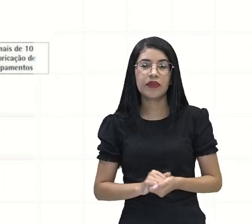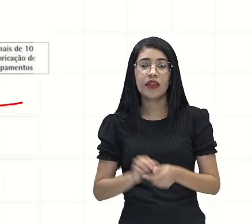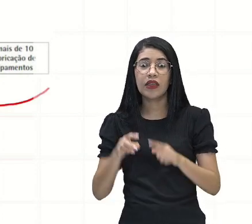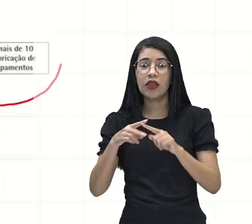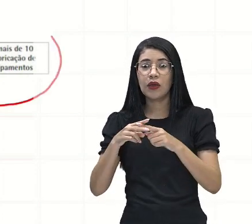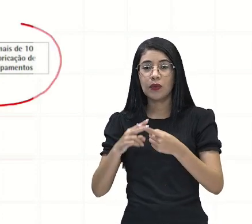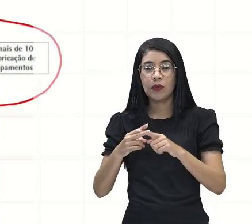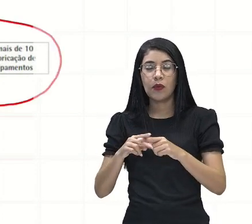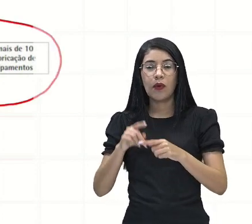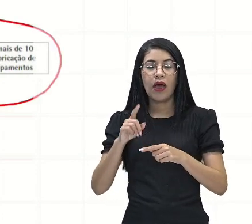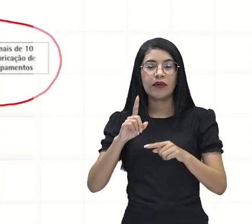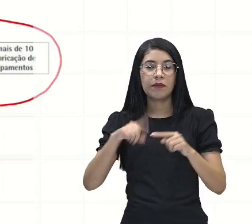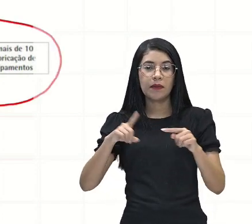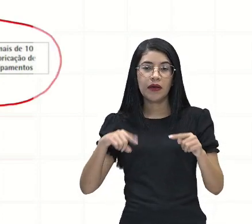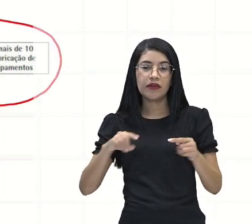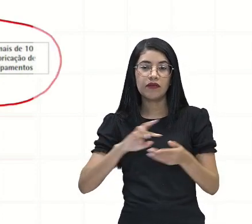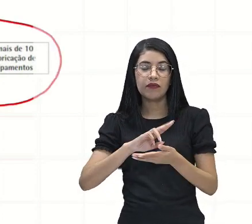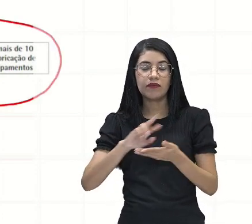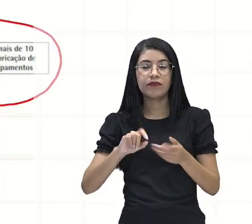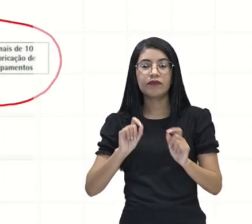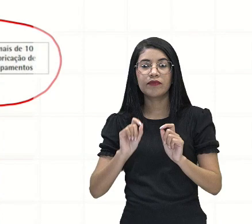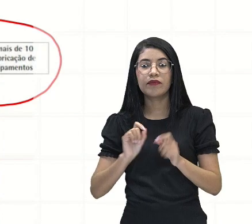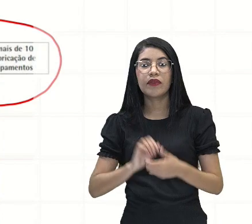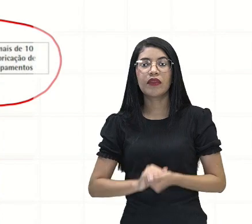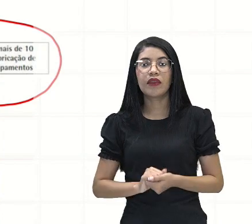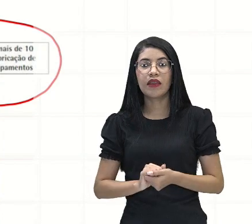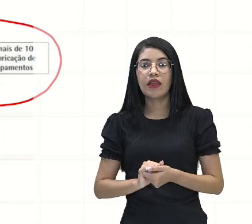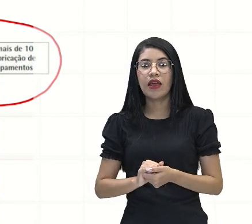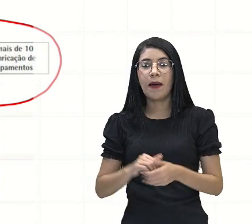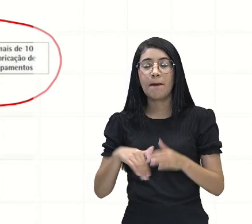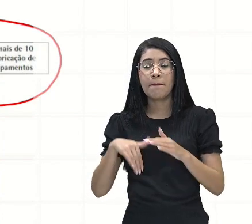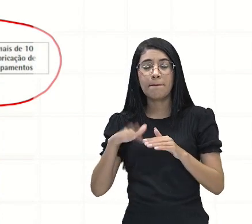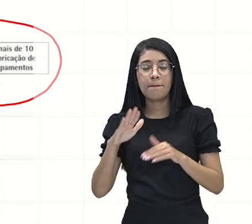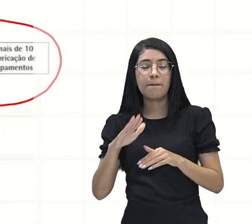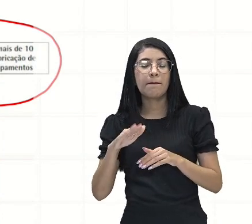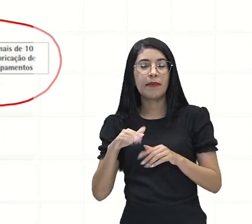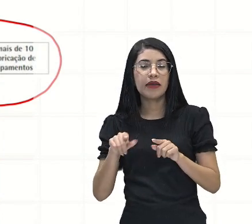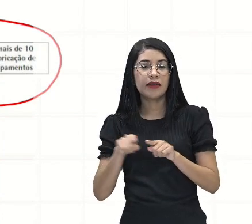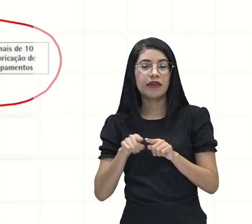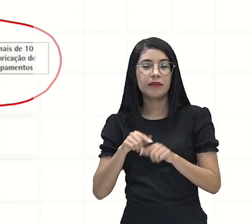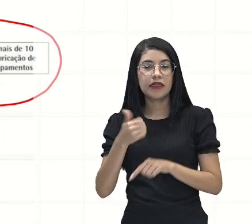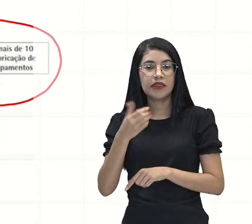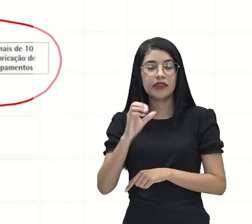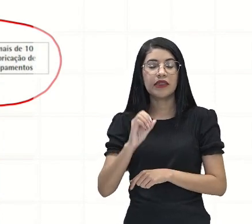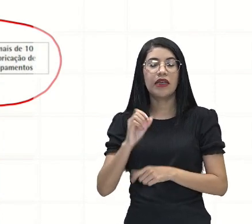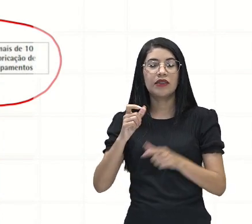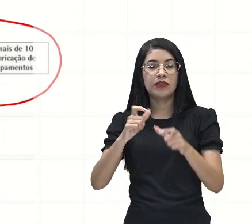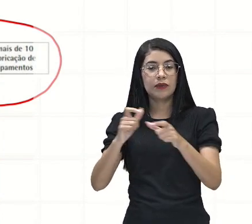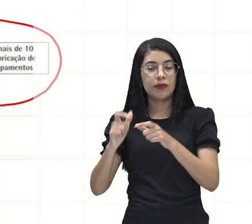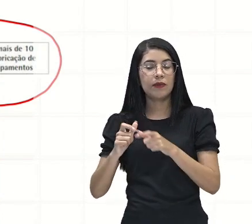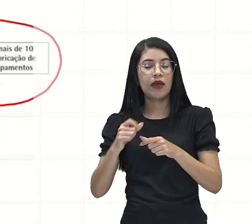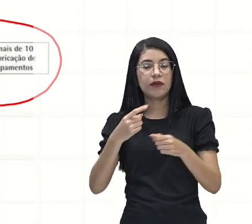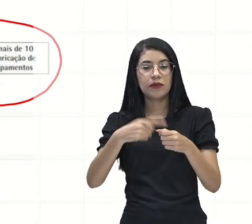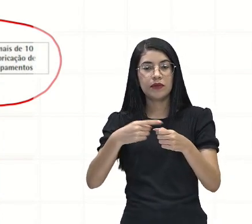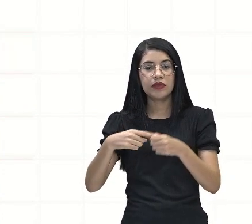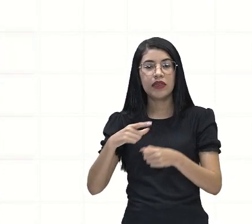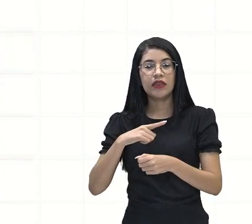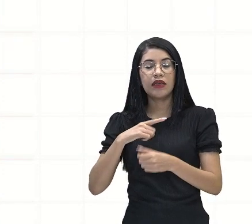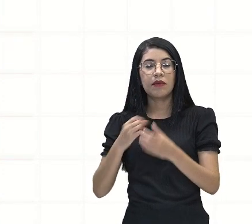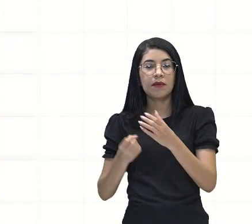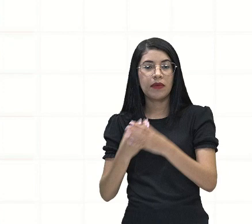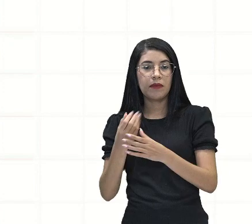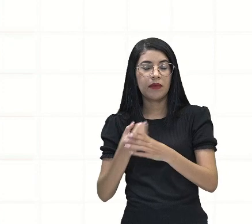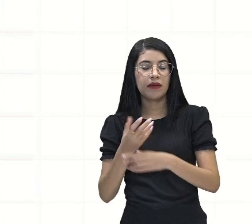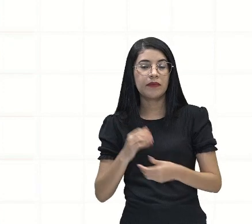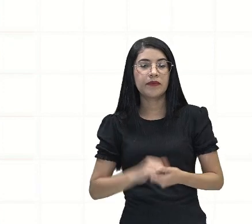equipamentos o município com mais de 10 as indústrias de fabricação de máquinas e equipamentos e aí a gente tem mais